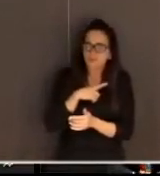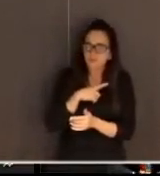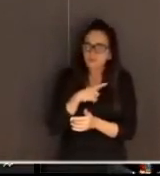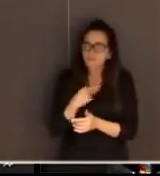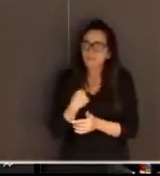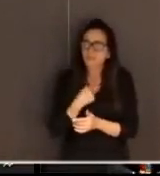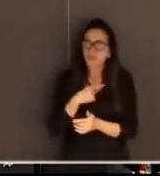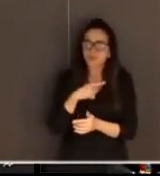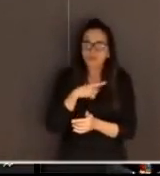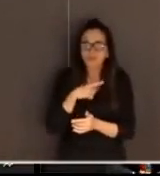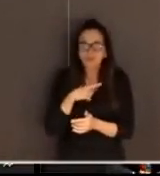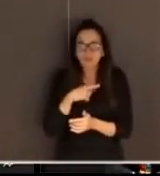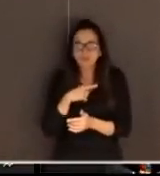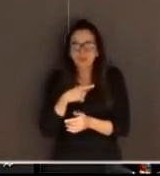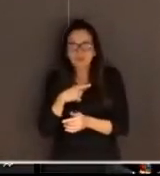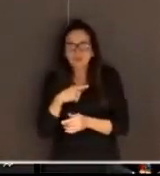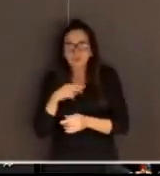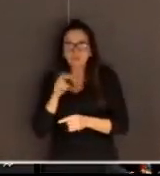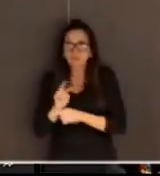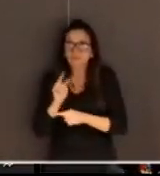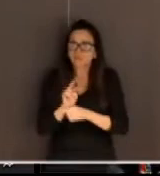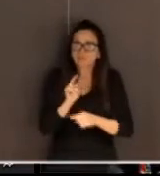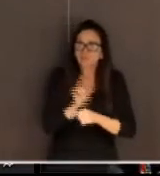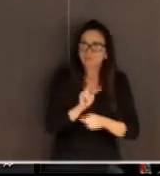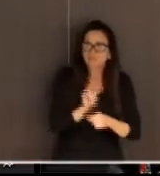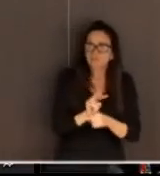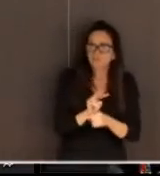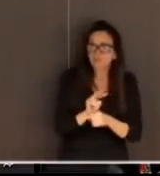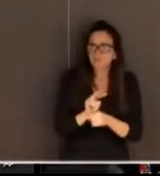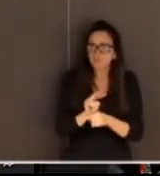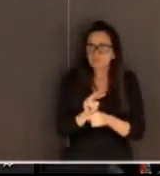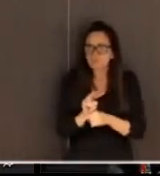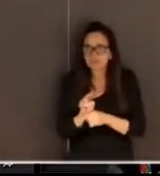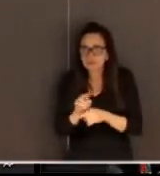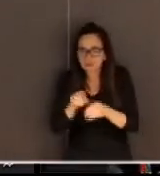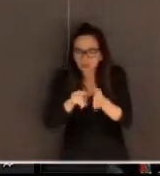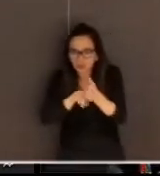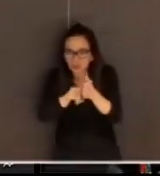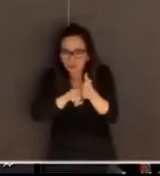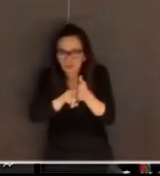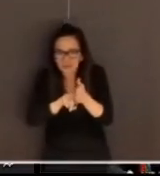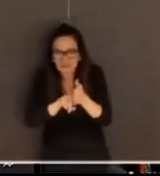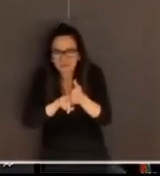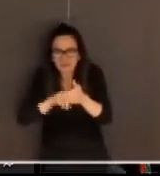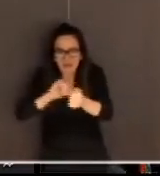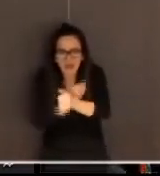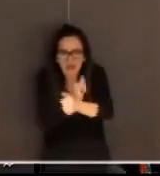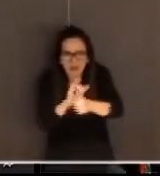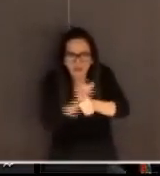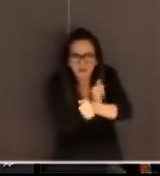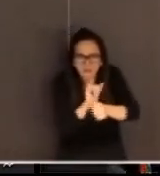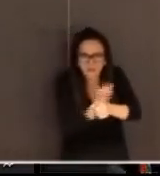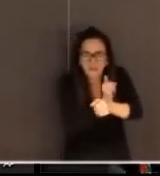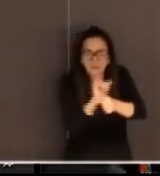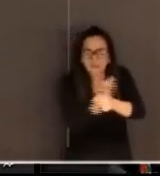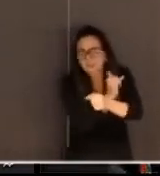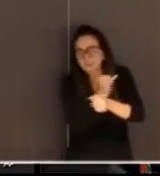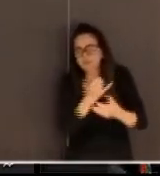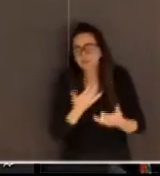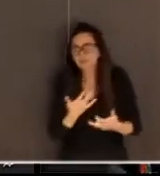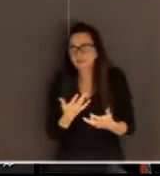defender, acredito, é a instrumentalidade das formas. Que forma, mais do que